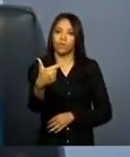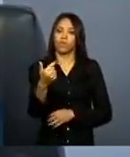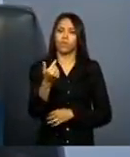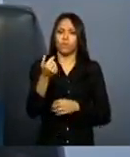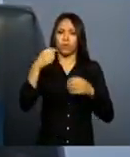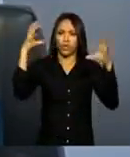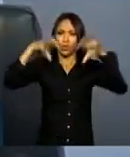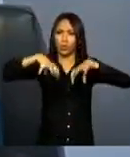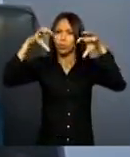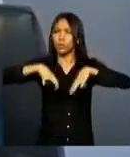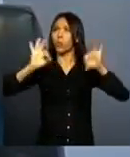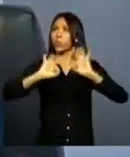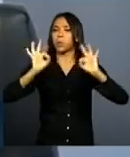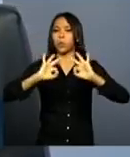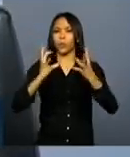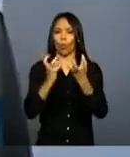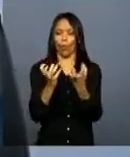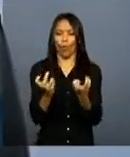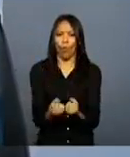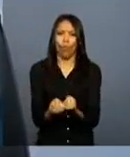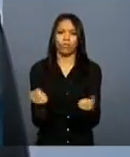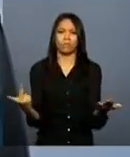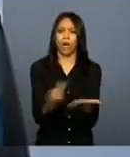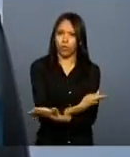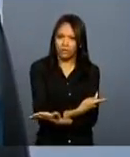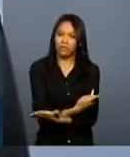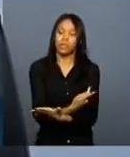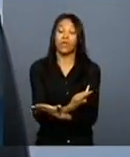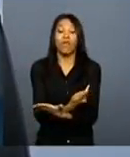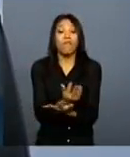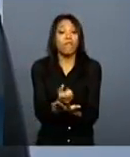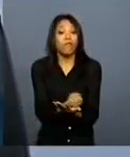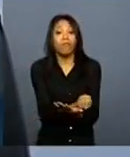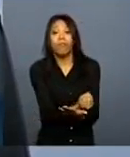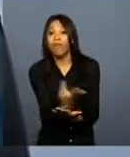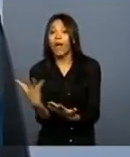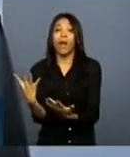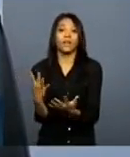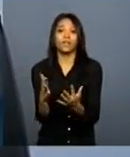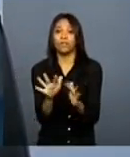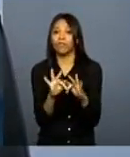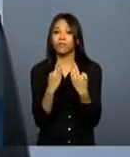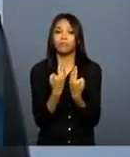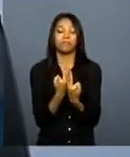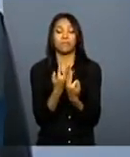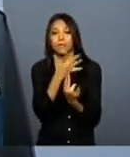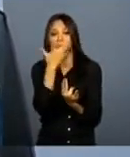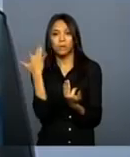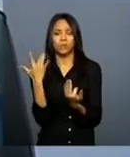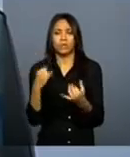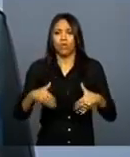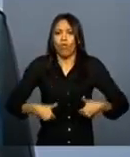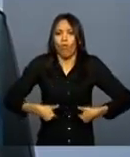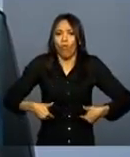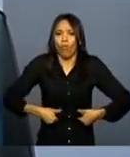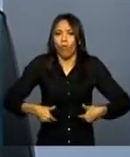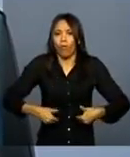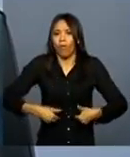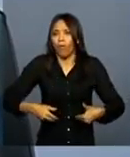1932 e levas, milhares de pessoas famintas, desesperadas,